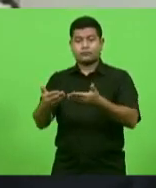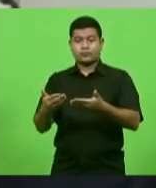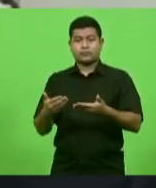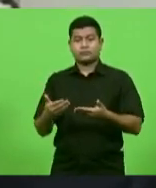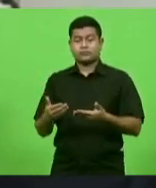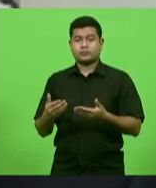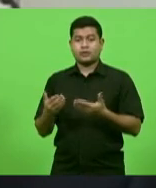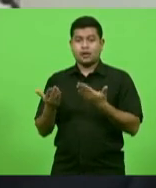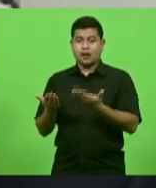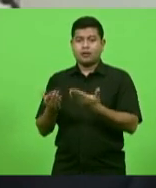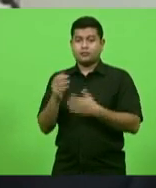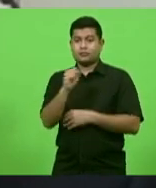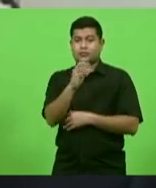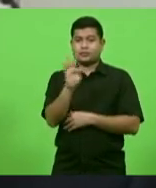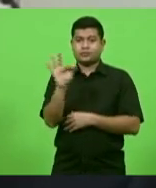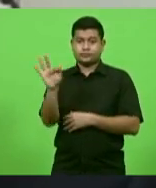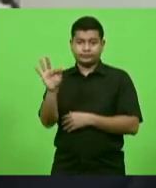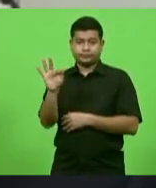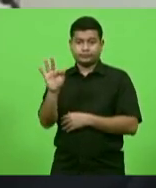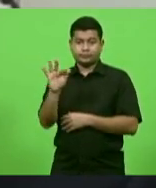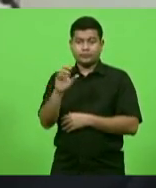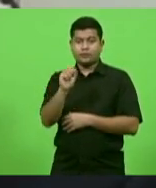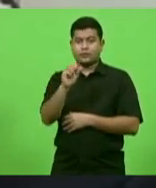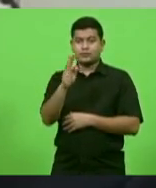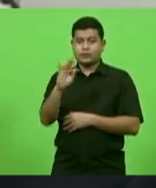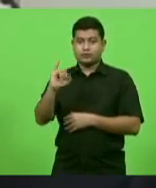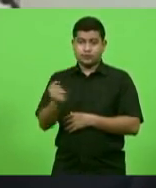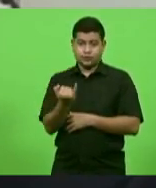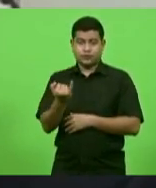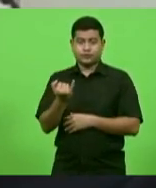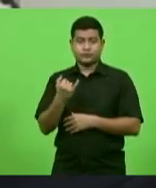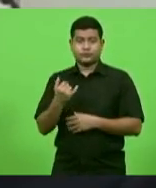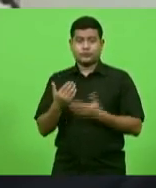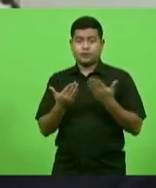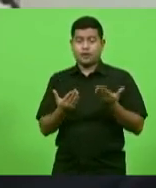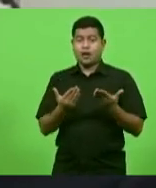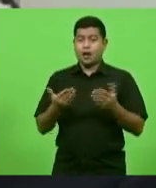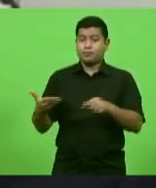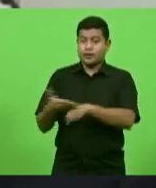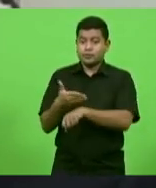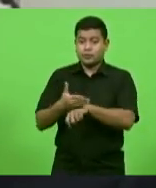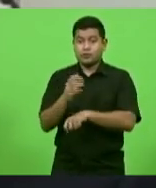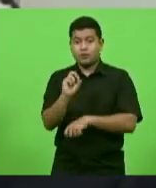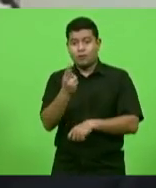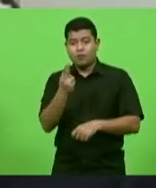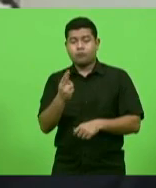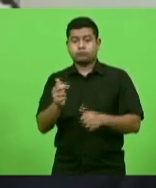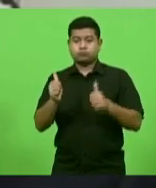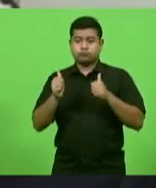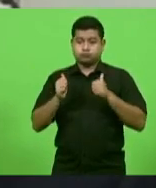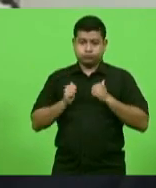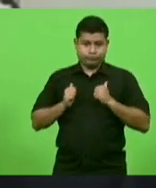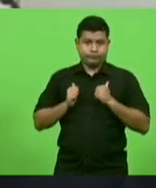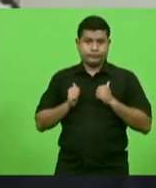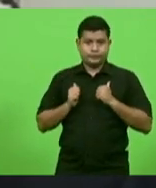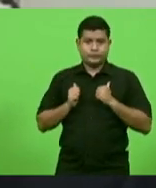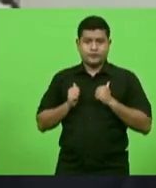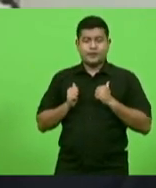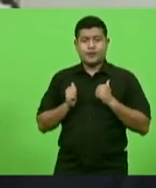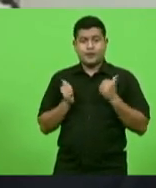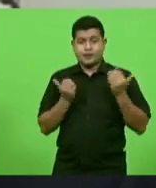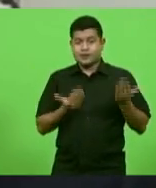Superior Tribunal de Justiça A inexistência de participação ação ou omissão ou omissão